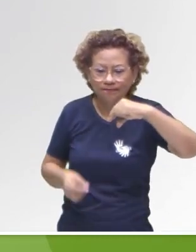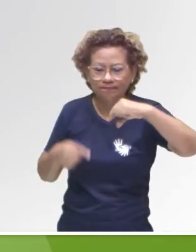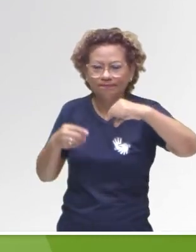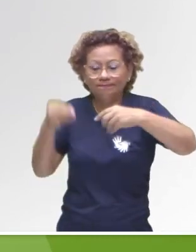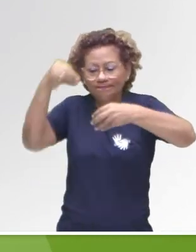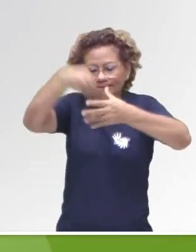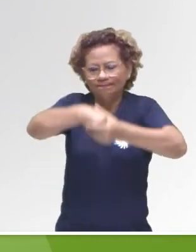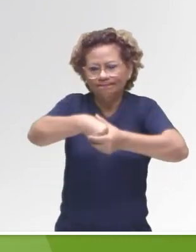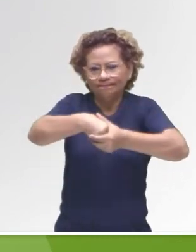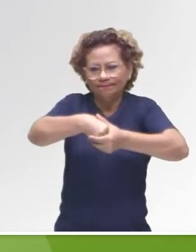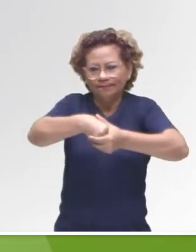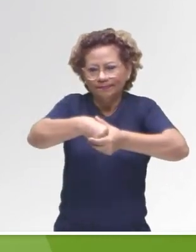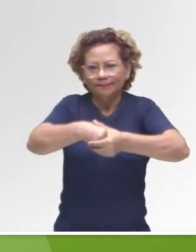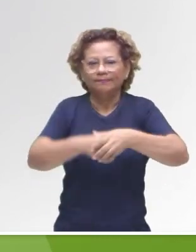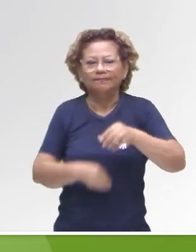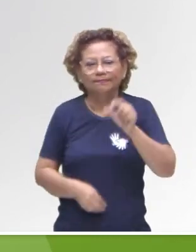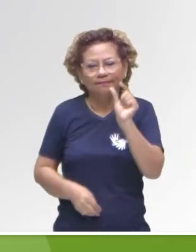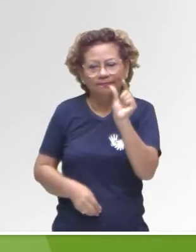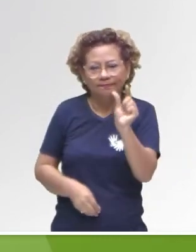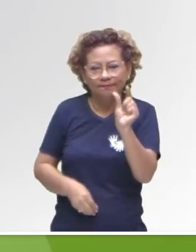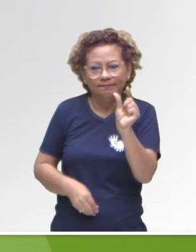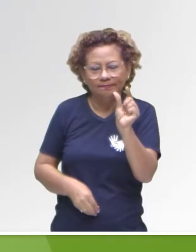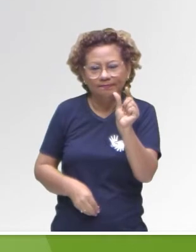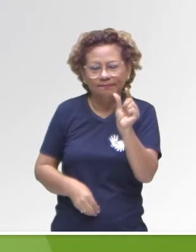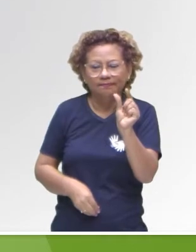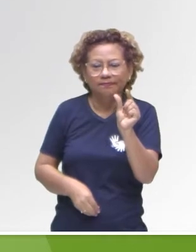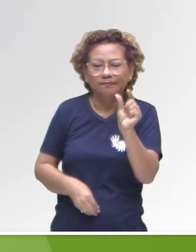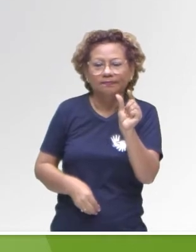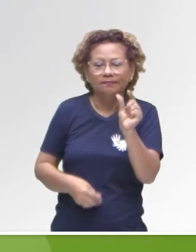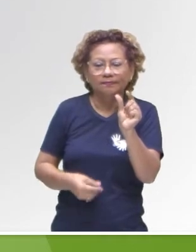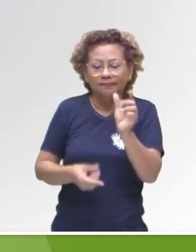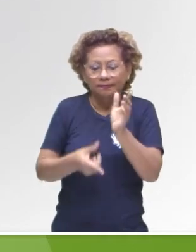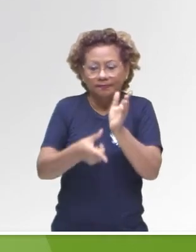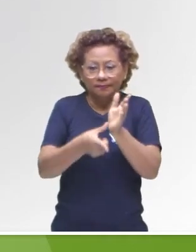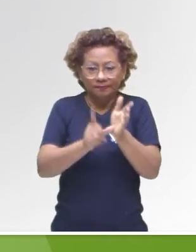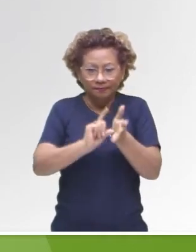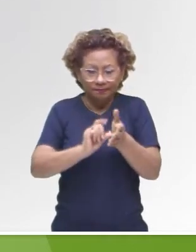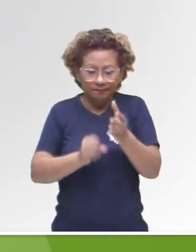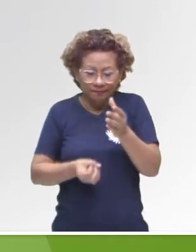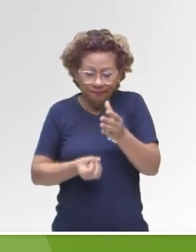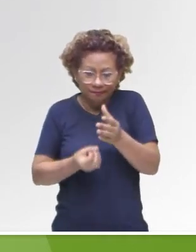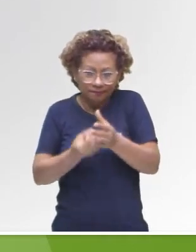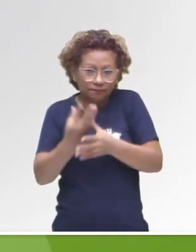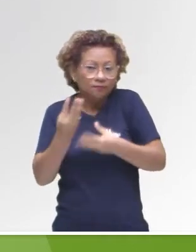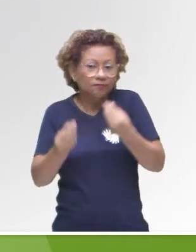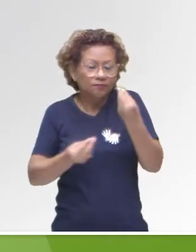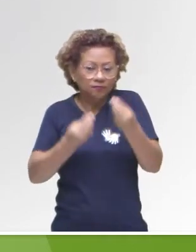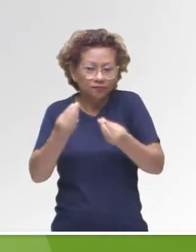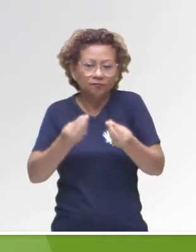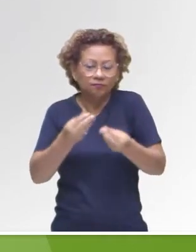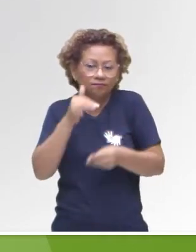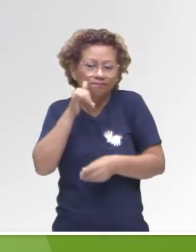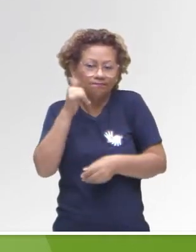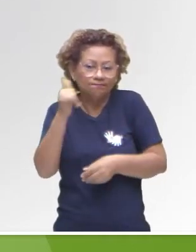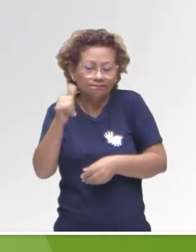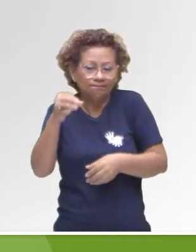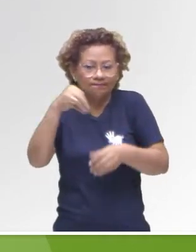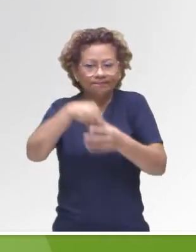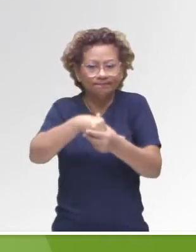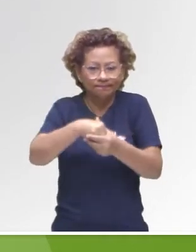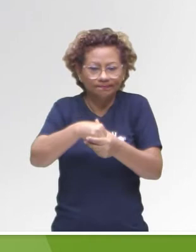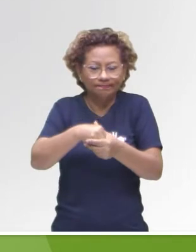né, no papel, por exemplo, num projeto elétrico, né? Então,